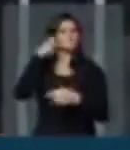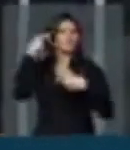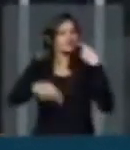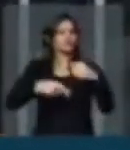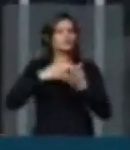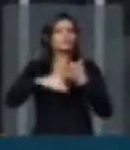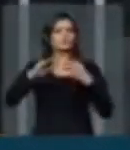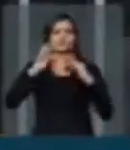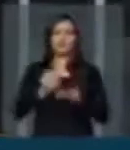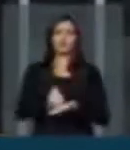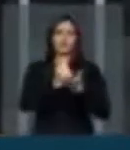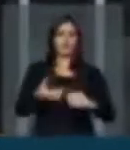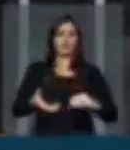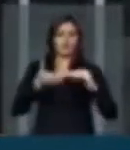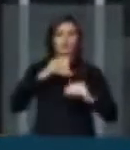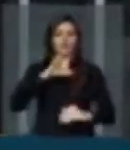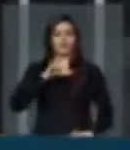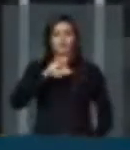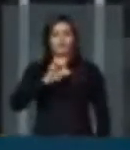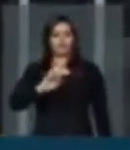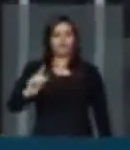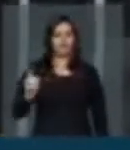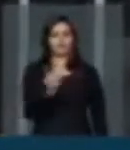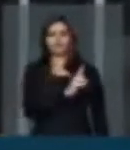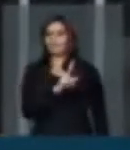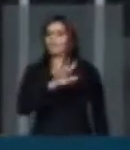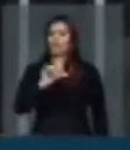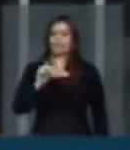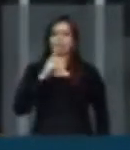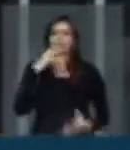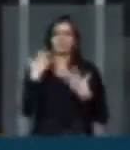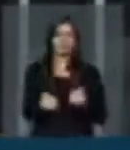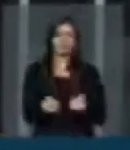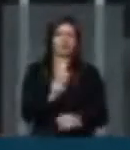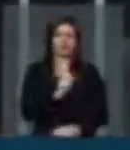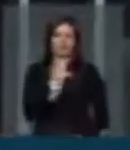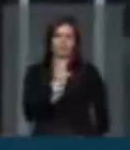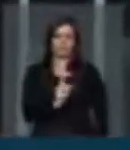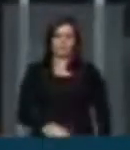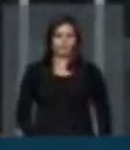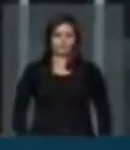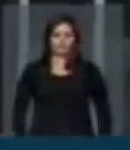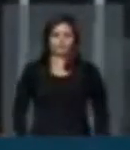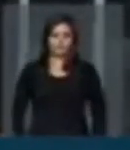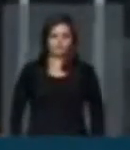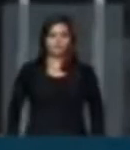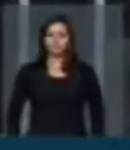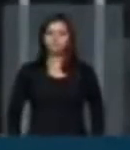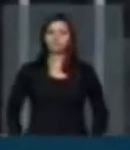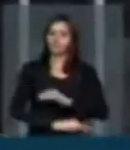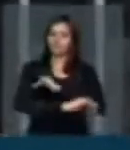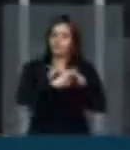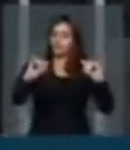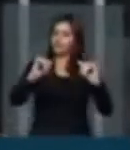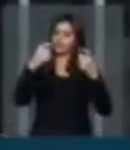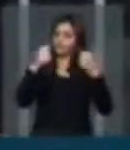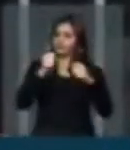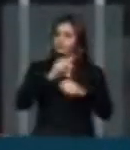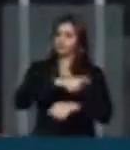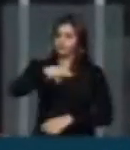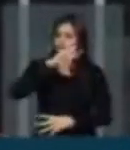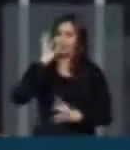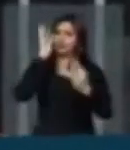no Congresso, é crime e não deve e nem pode ser tolerado. Esse é um aviso que precisa ser